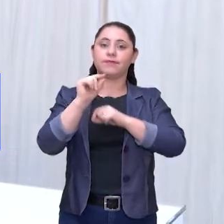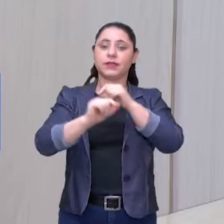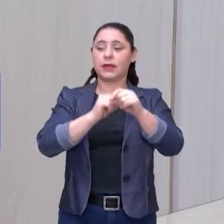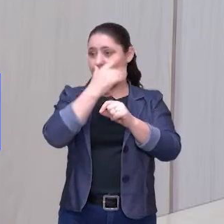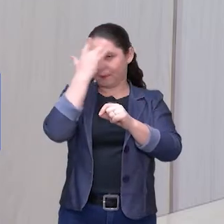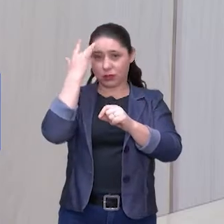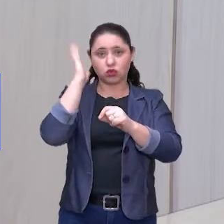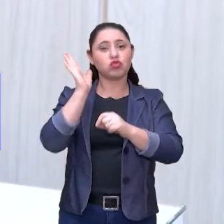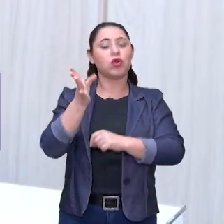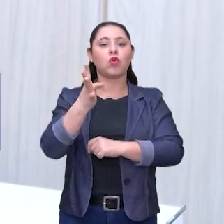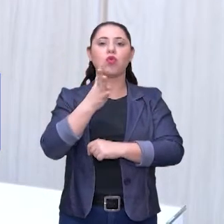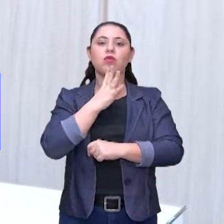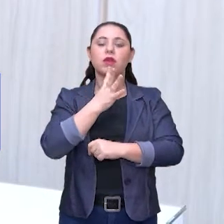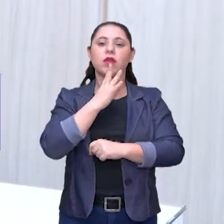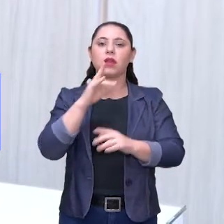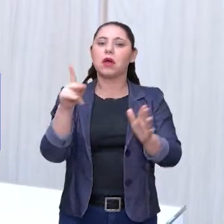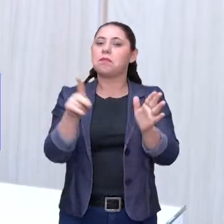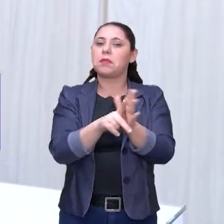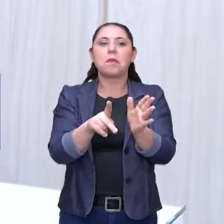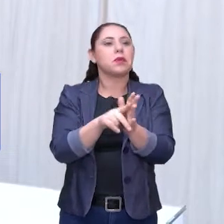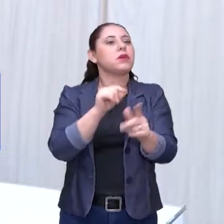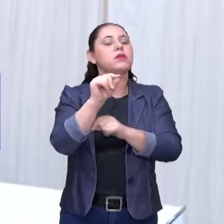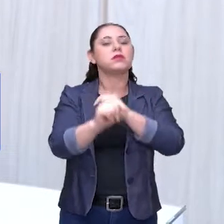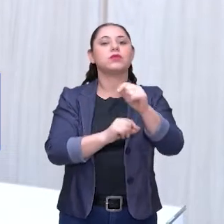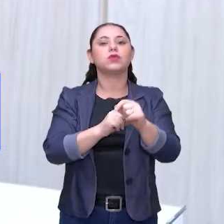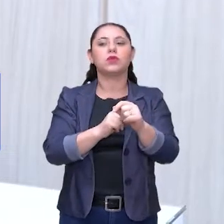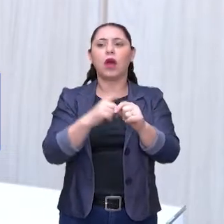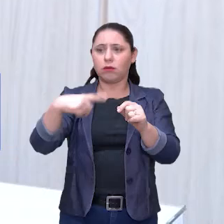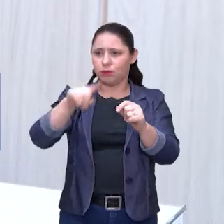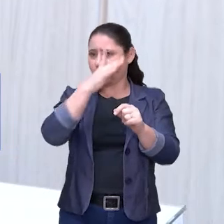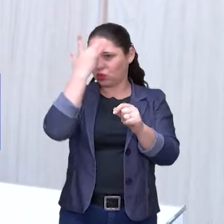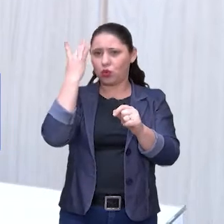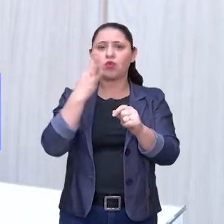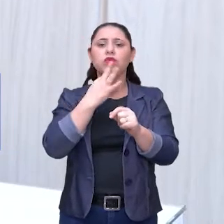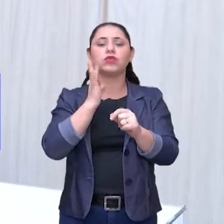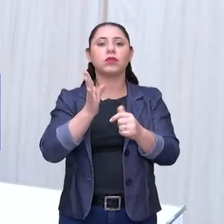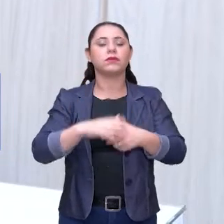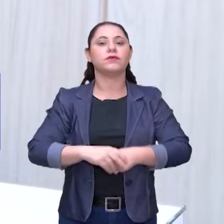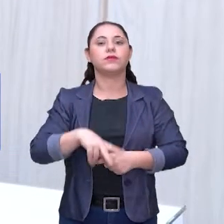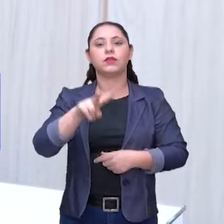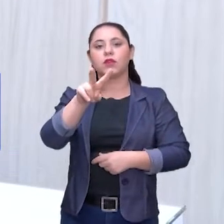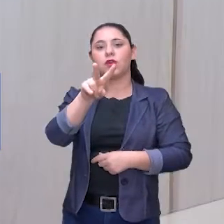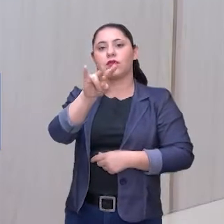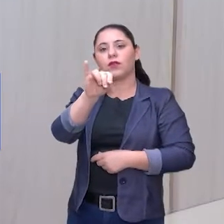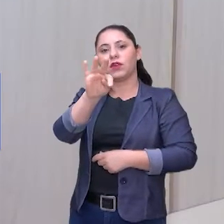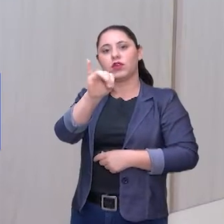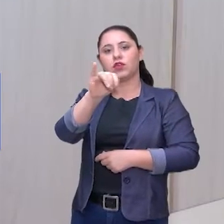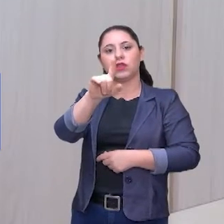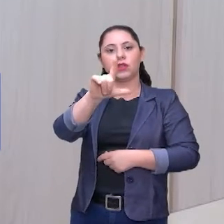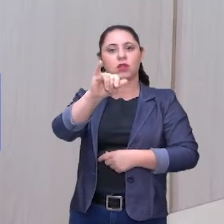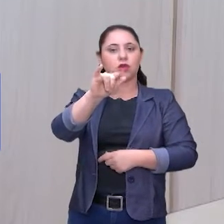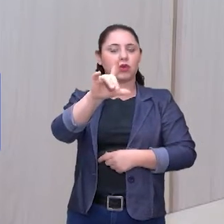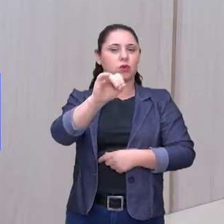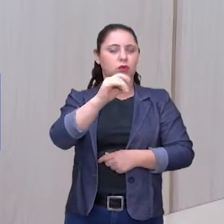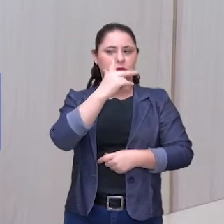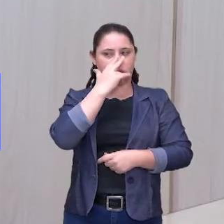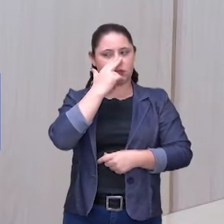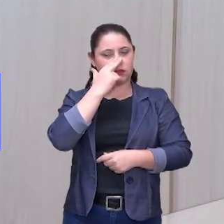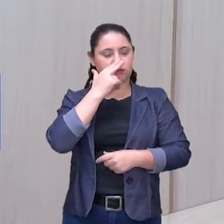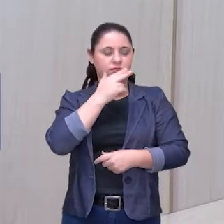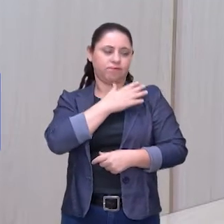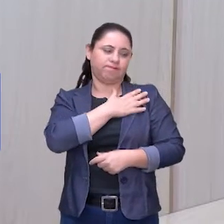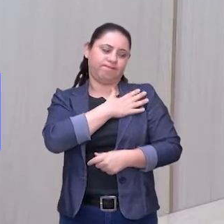né? Predisposição. E que todo mundo, o vitiligo é muito popularizado, né? Então todo mundo sabe. Falando do vitiligo, ainda é